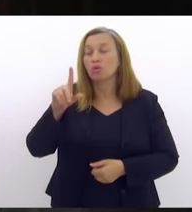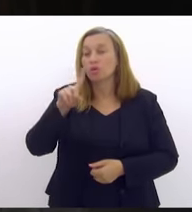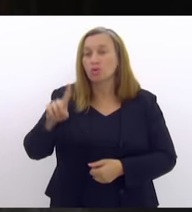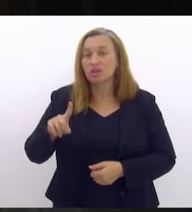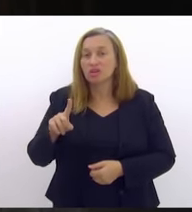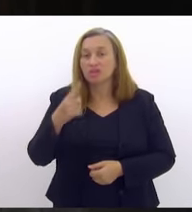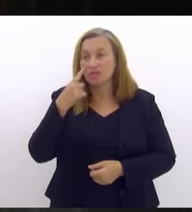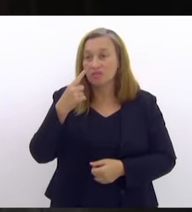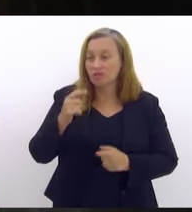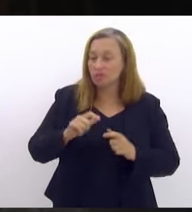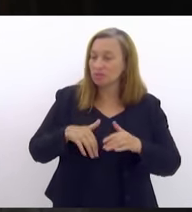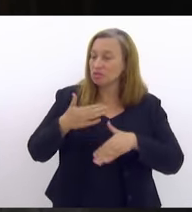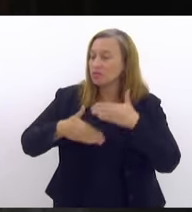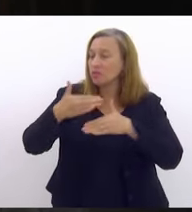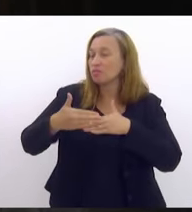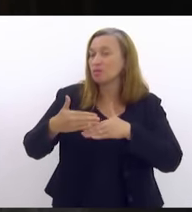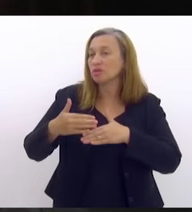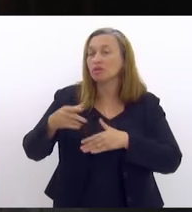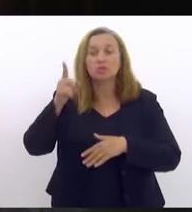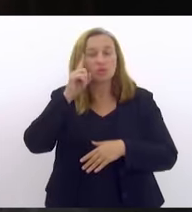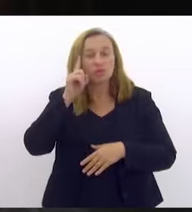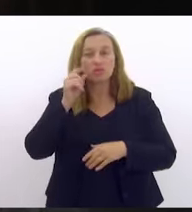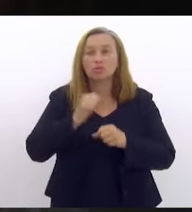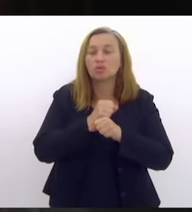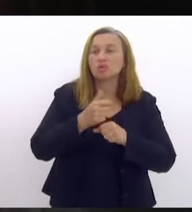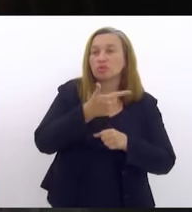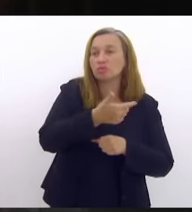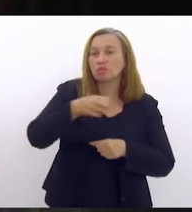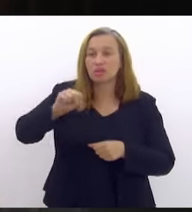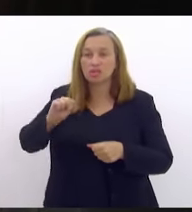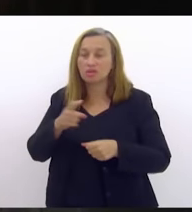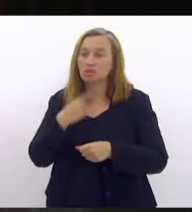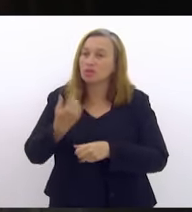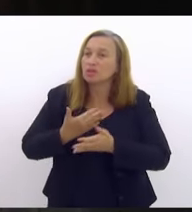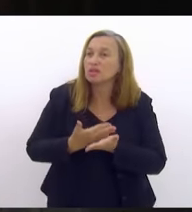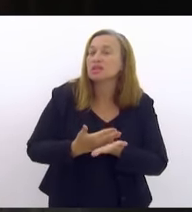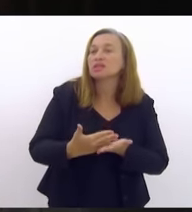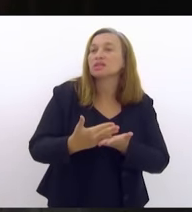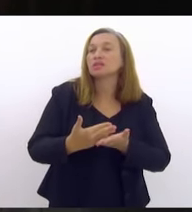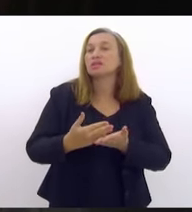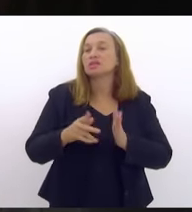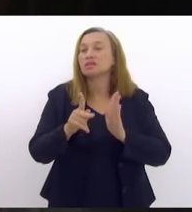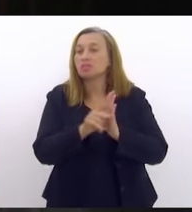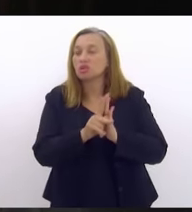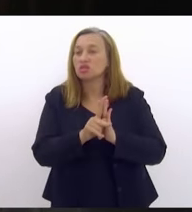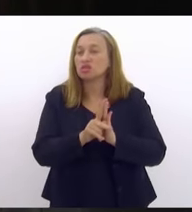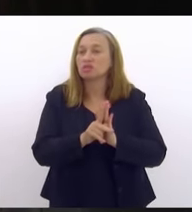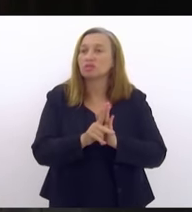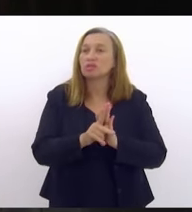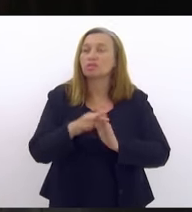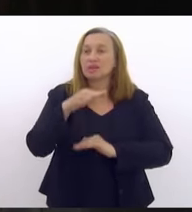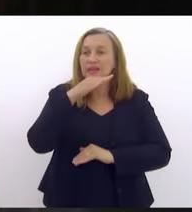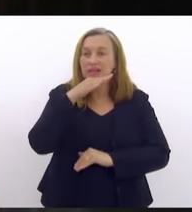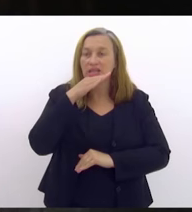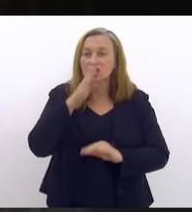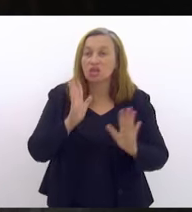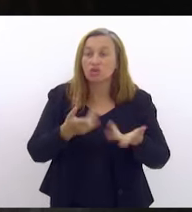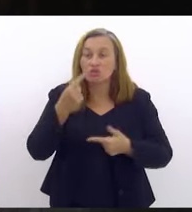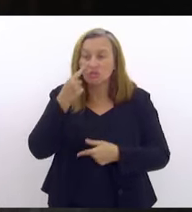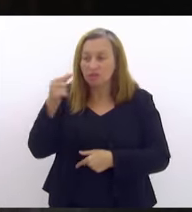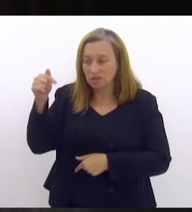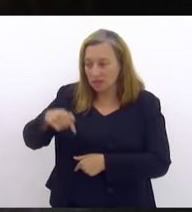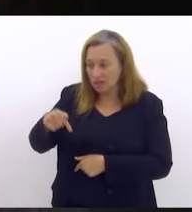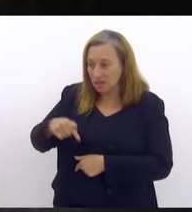cada dia, né? Desde 2018, quando nós iniciamos esse projeto em Mangaratiba. E hoje ver você